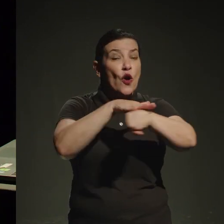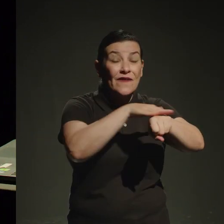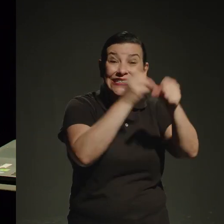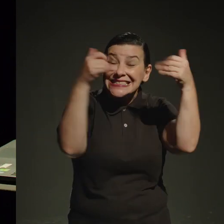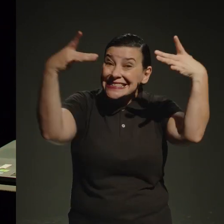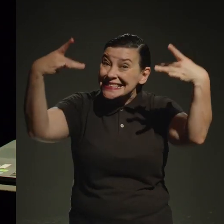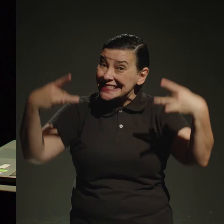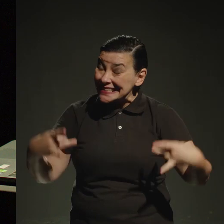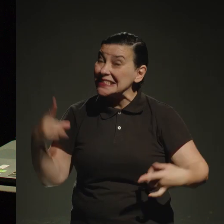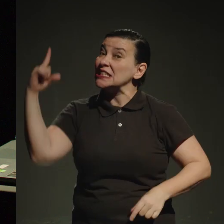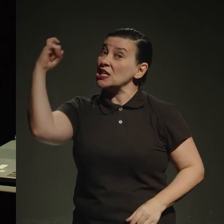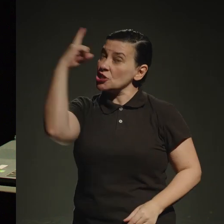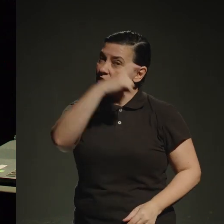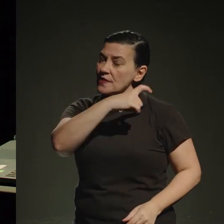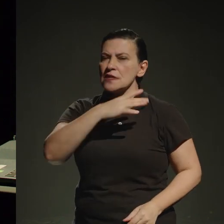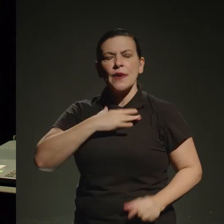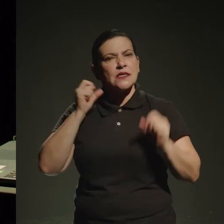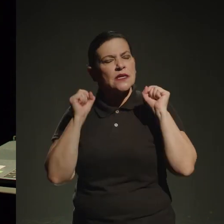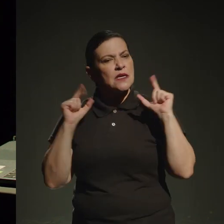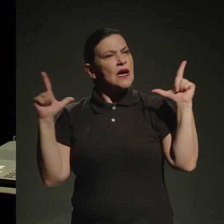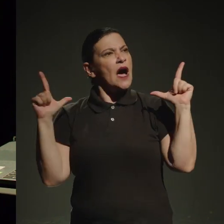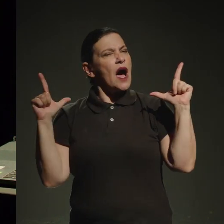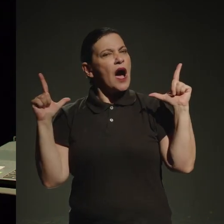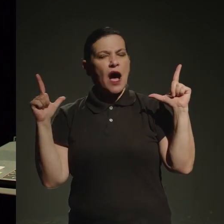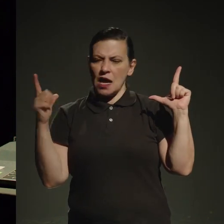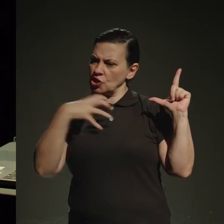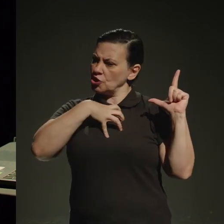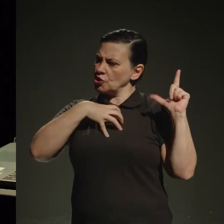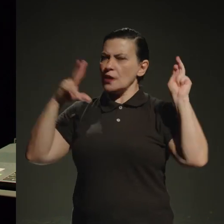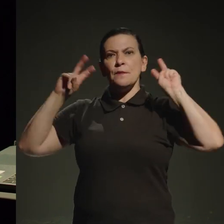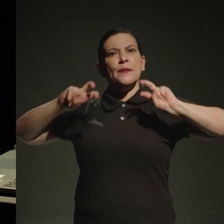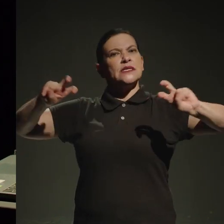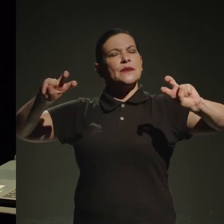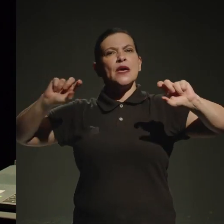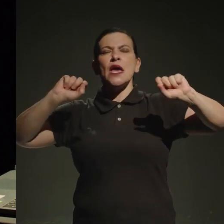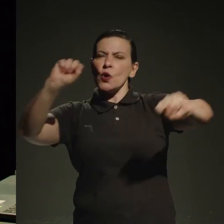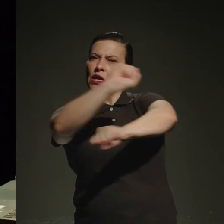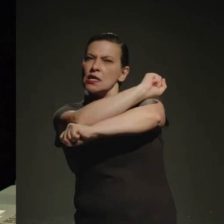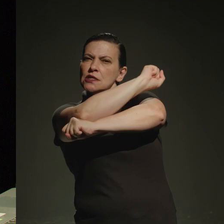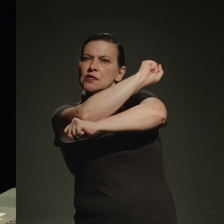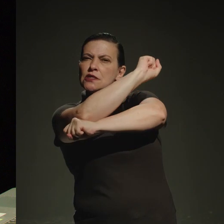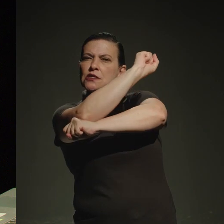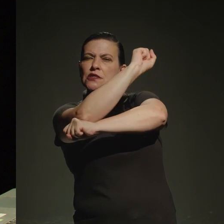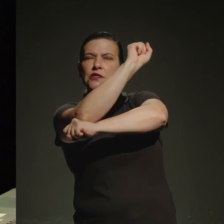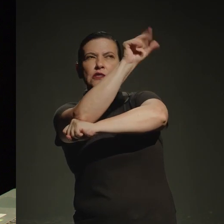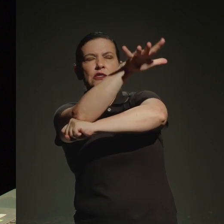Mas logo ao despertar, tive a segura intuição que antes que o sol alcance o meio do